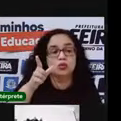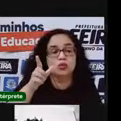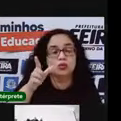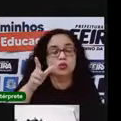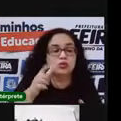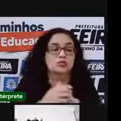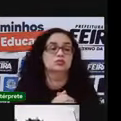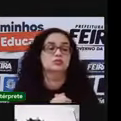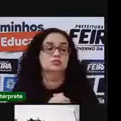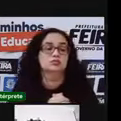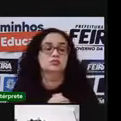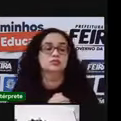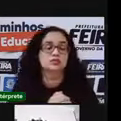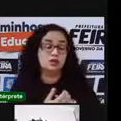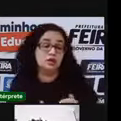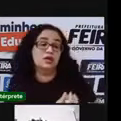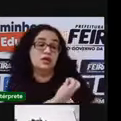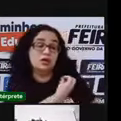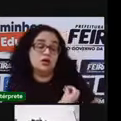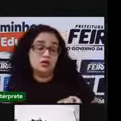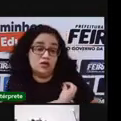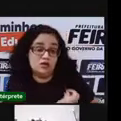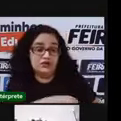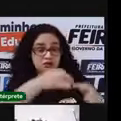conquistar, não é? Uma vida digna.